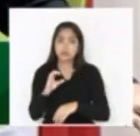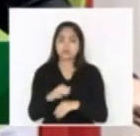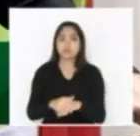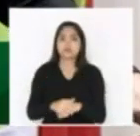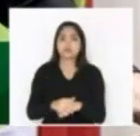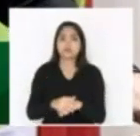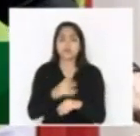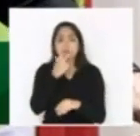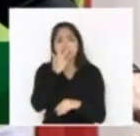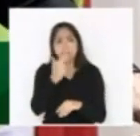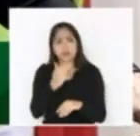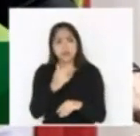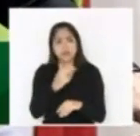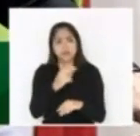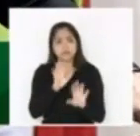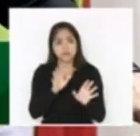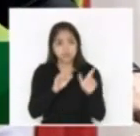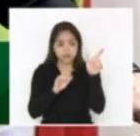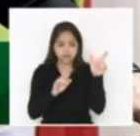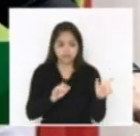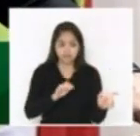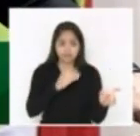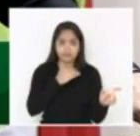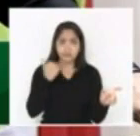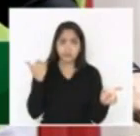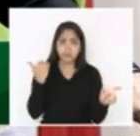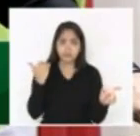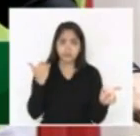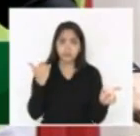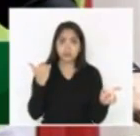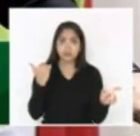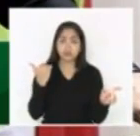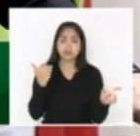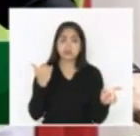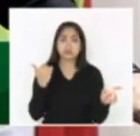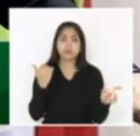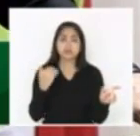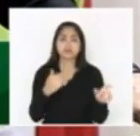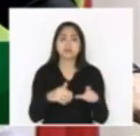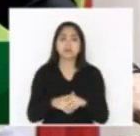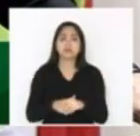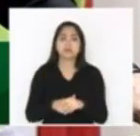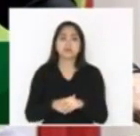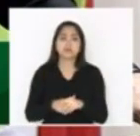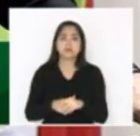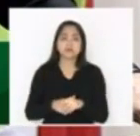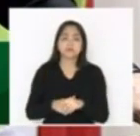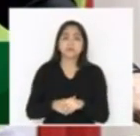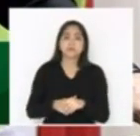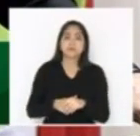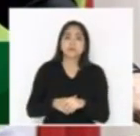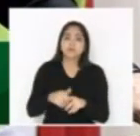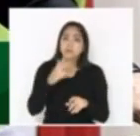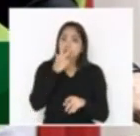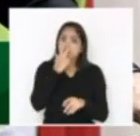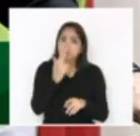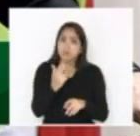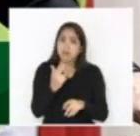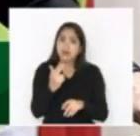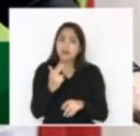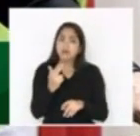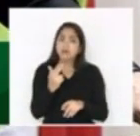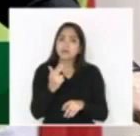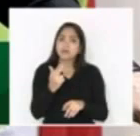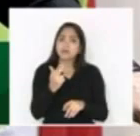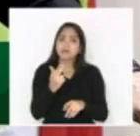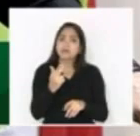deputado Mota, já lhe convido para vir aqui, com a sua partida, com a sua morte, me parece que juntos